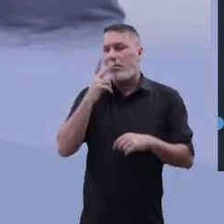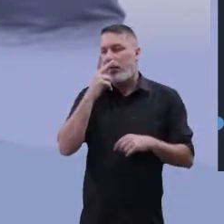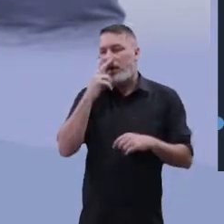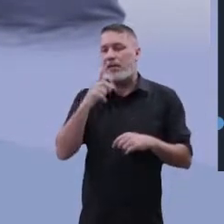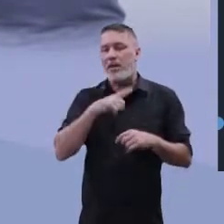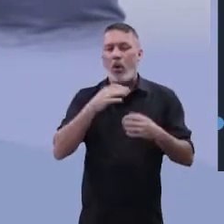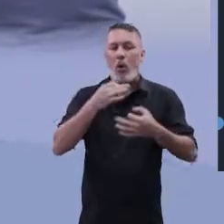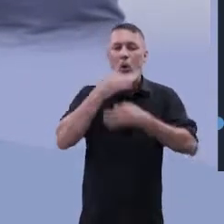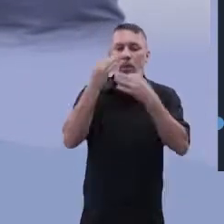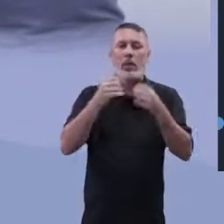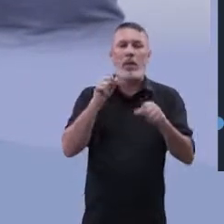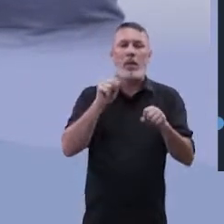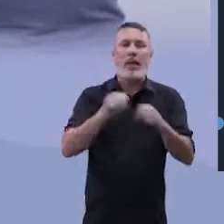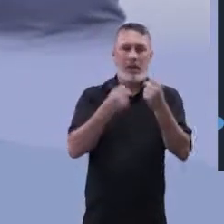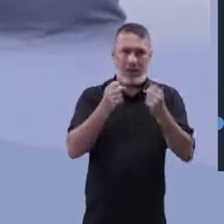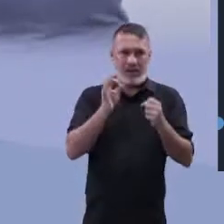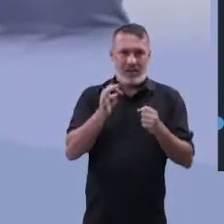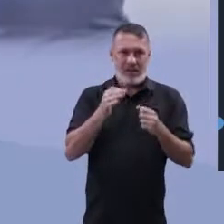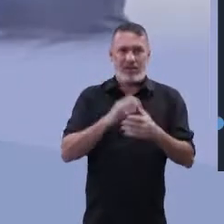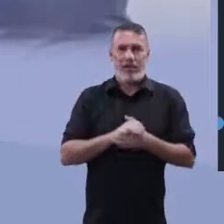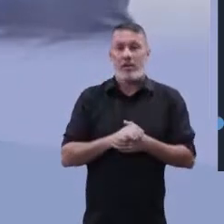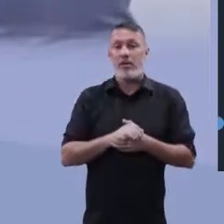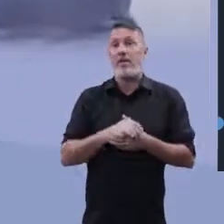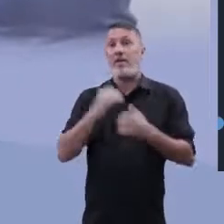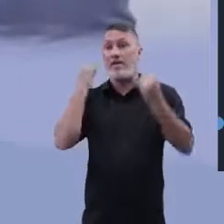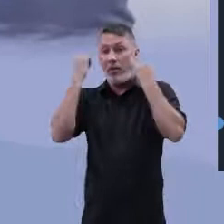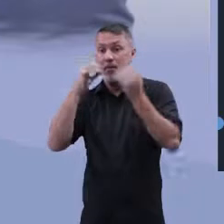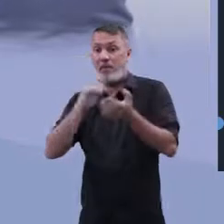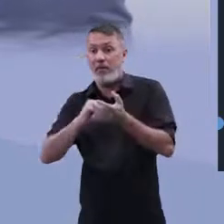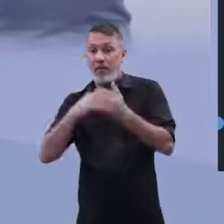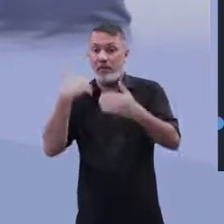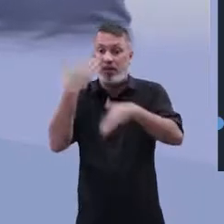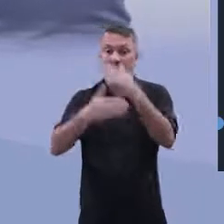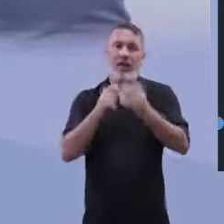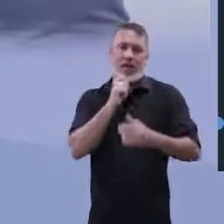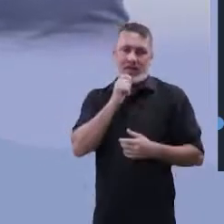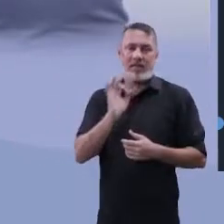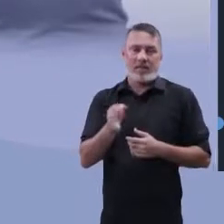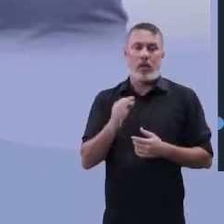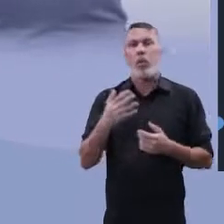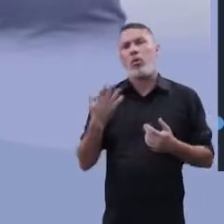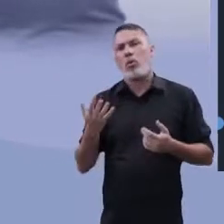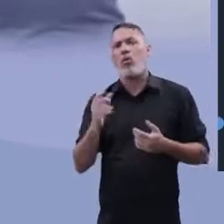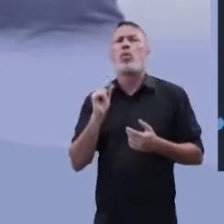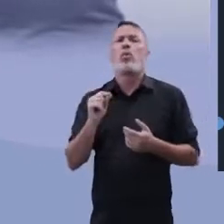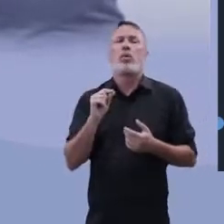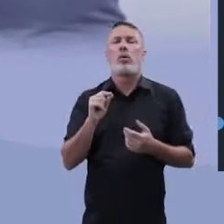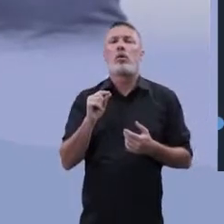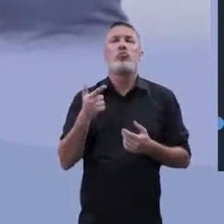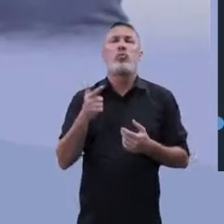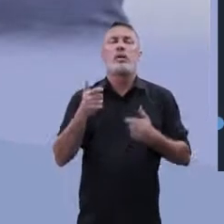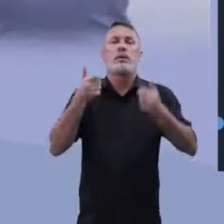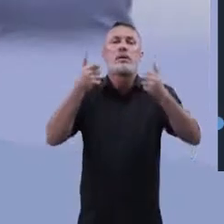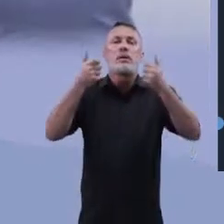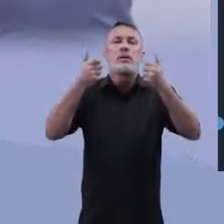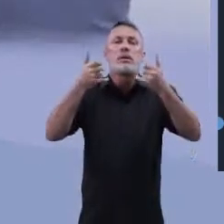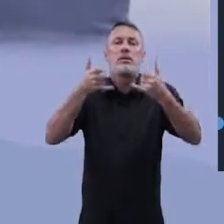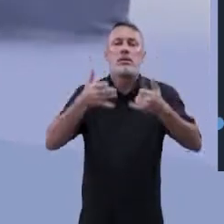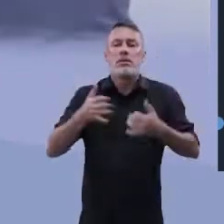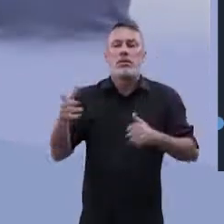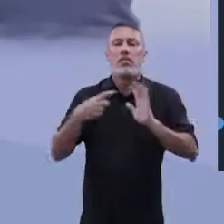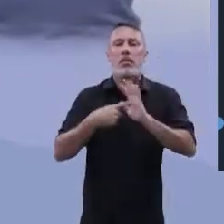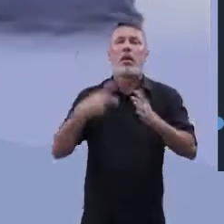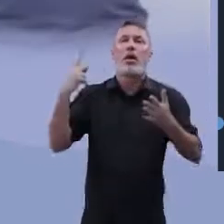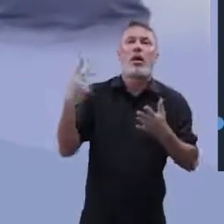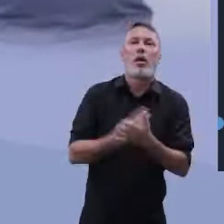vocês a quebra argumentativa sem que essa informação seja desenvolvida. Ou seja, não há uma